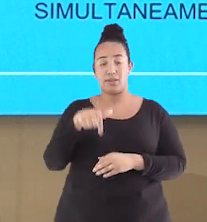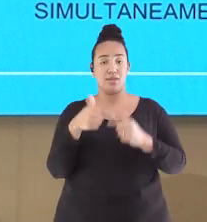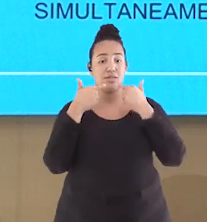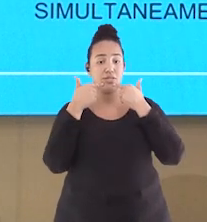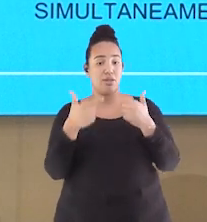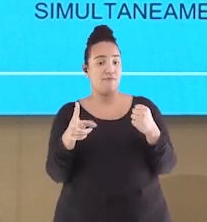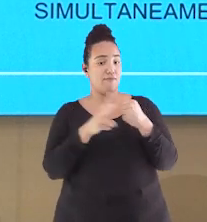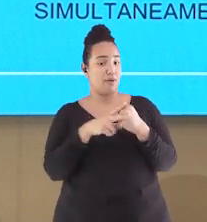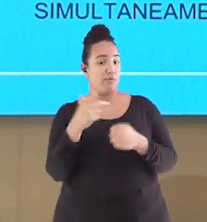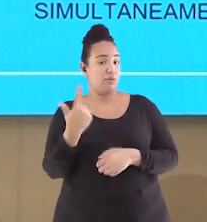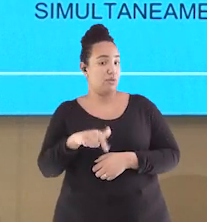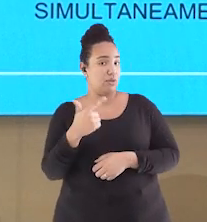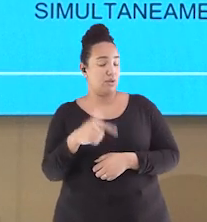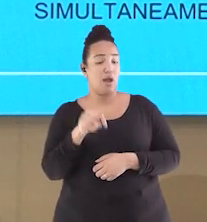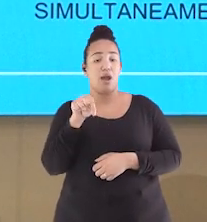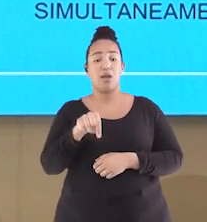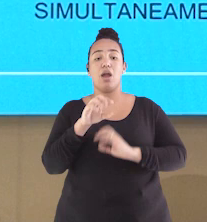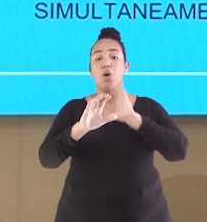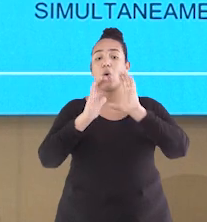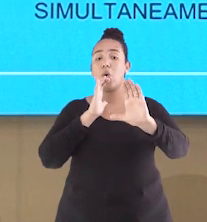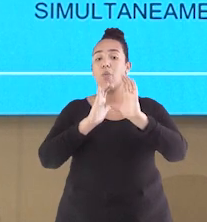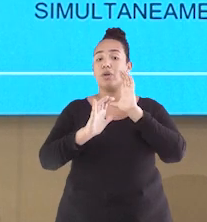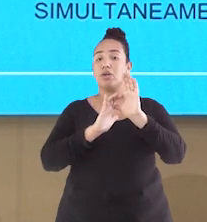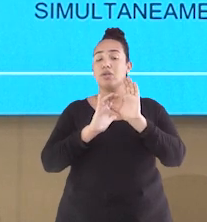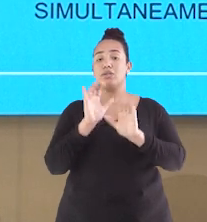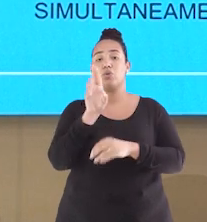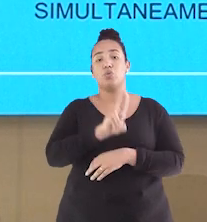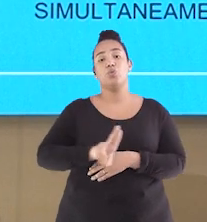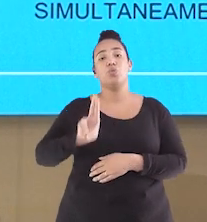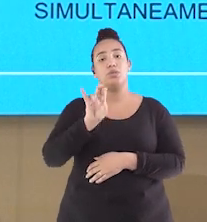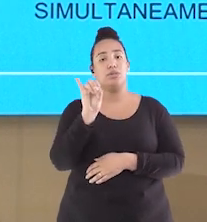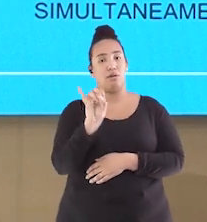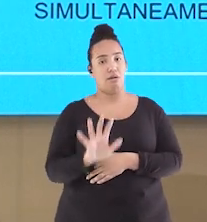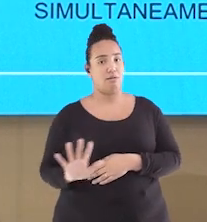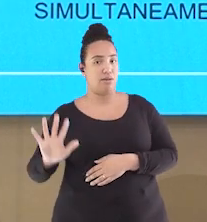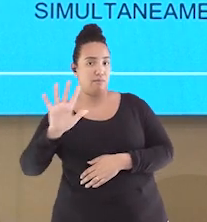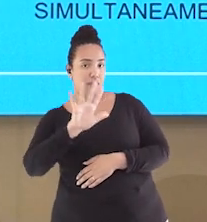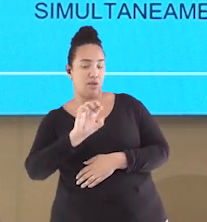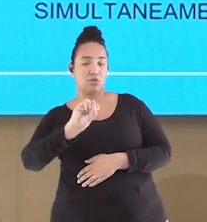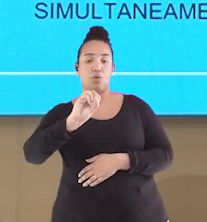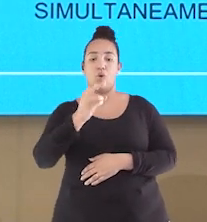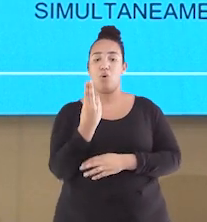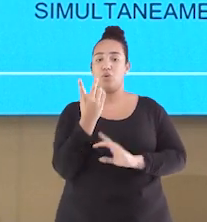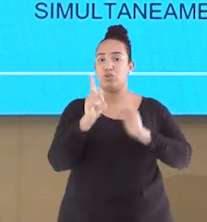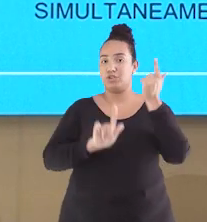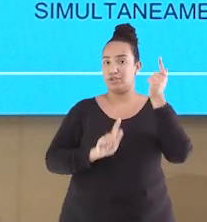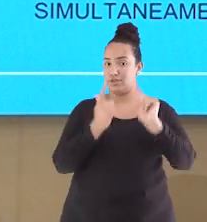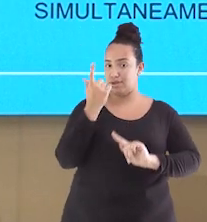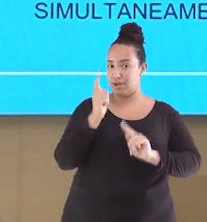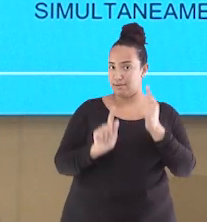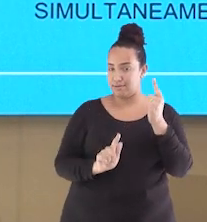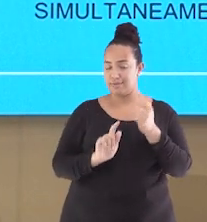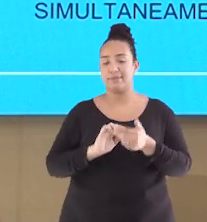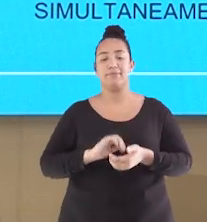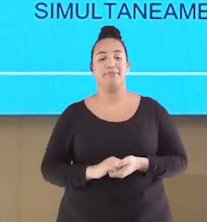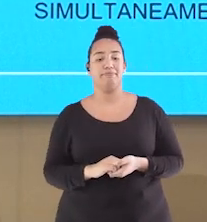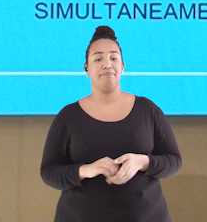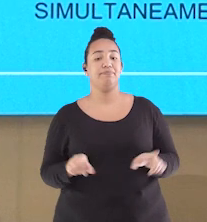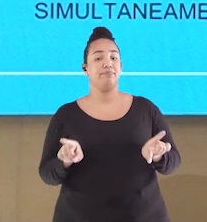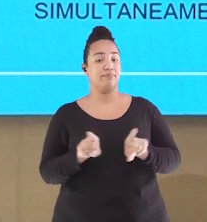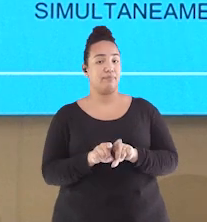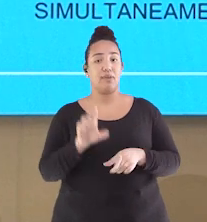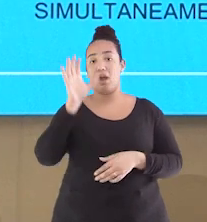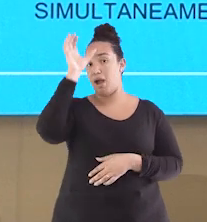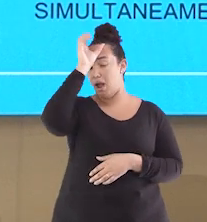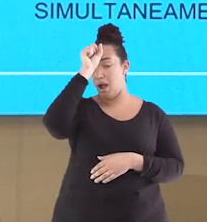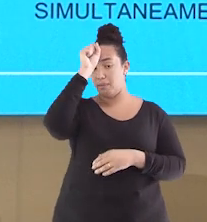a linguagem não verbal é a comunicação transmitida através de imagens e gestos. E